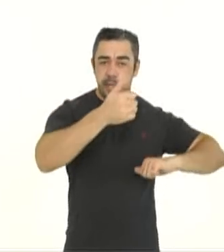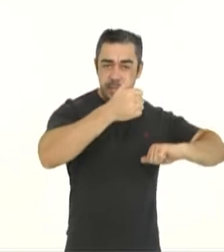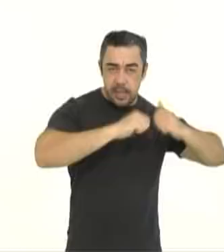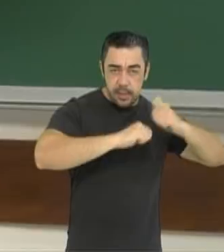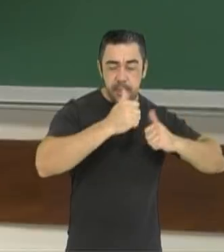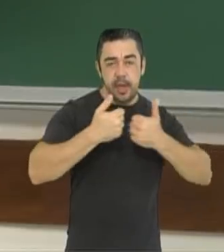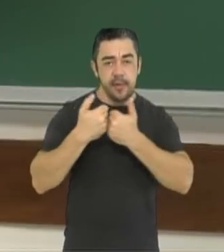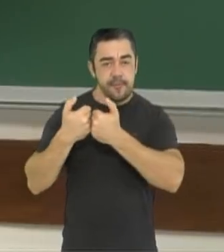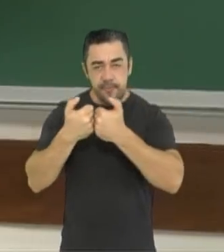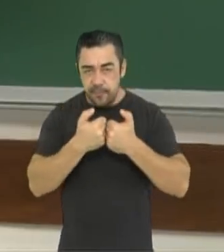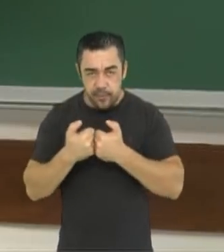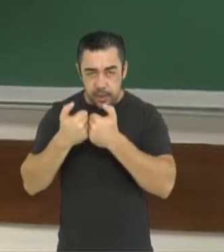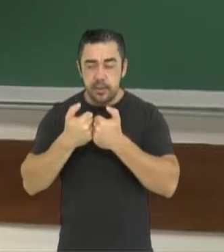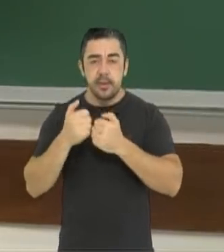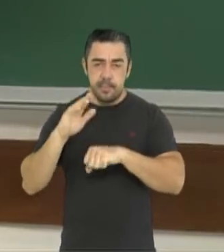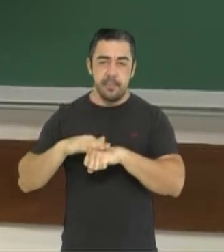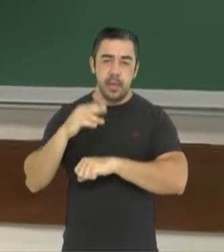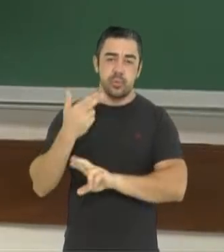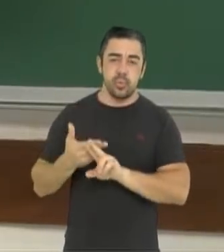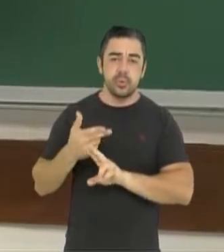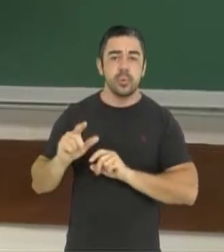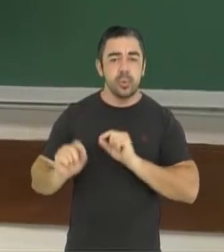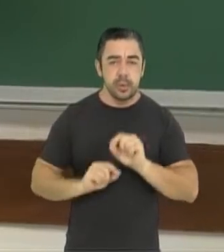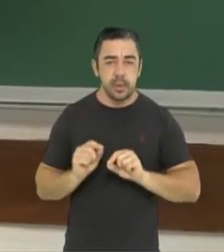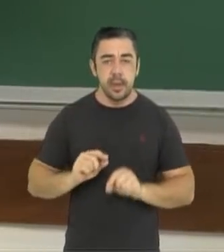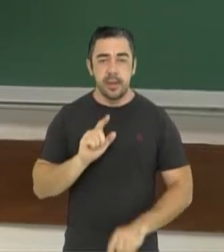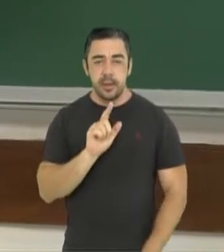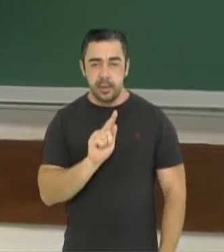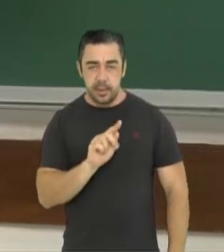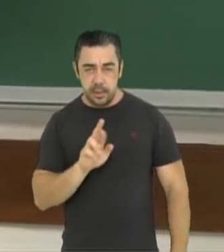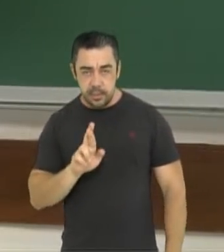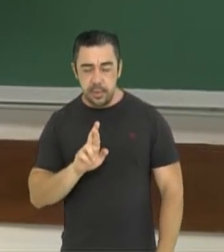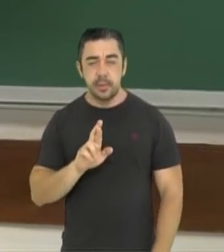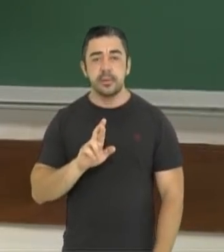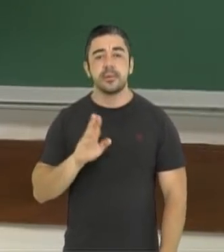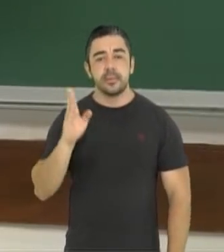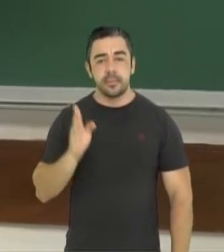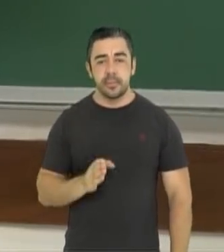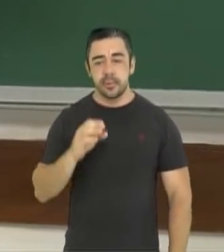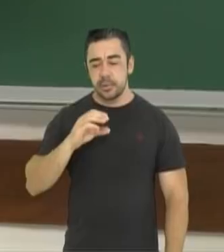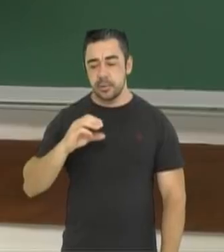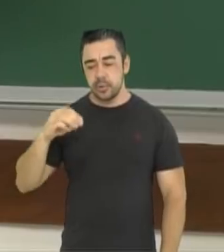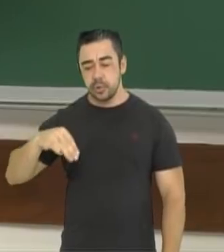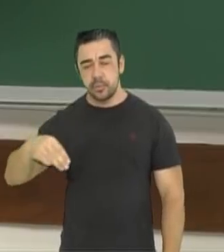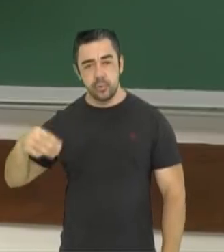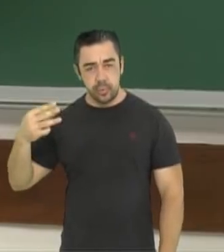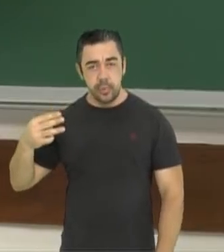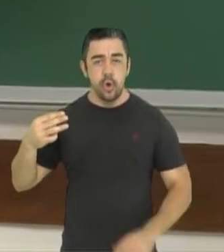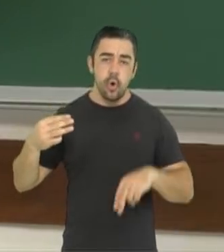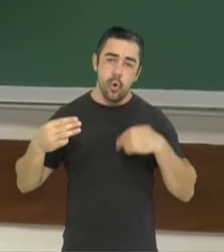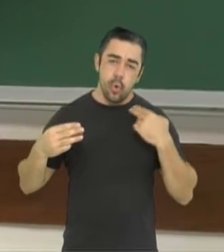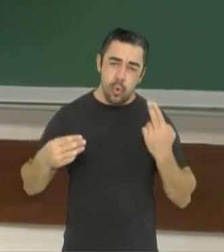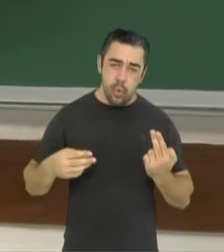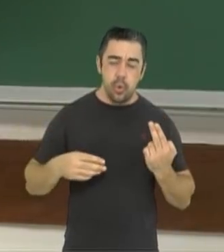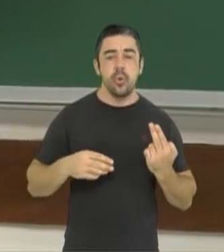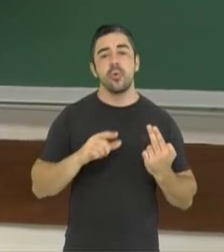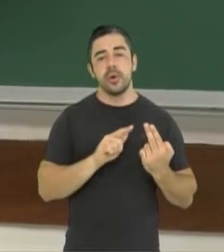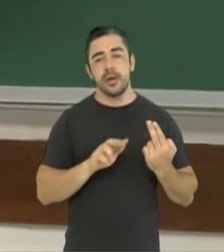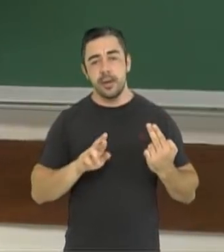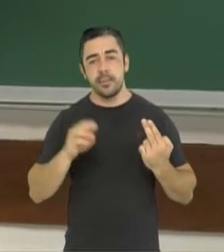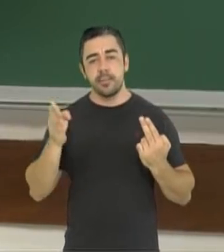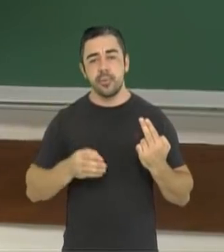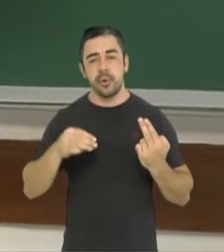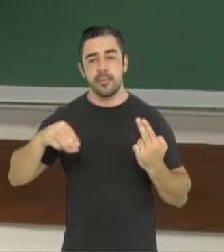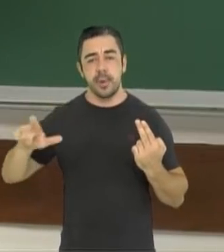na indústria e no comércio de modo geral, é gramas por centímetros cúbicos ou grama por ml.